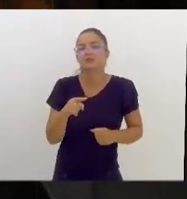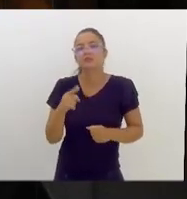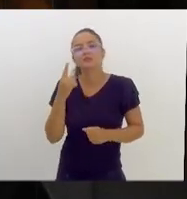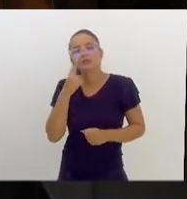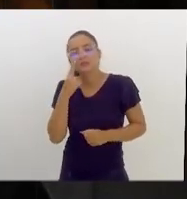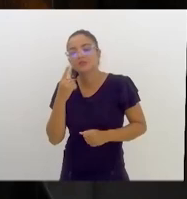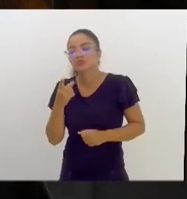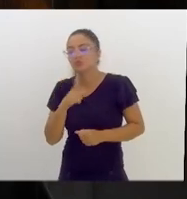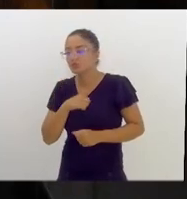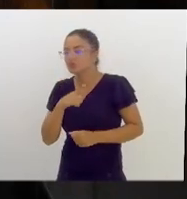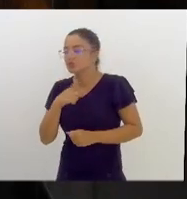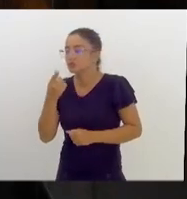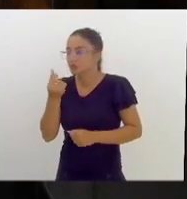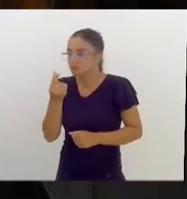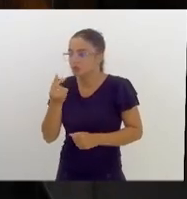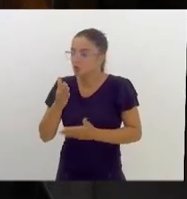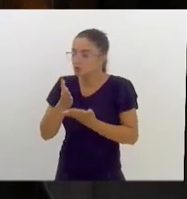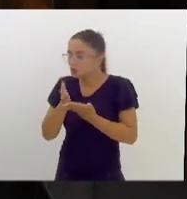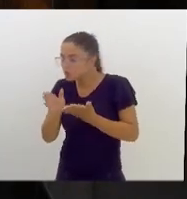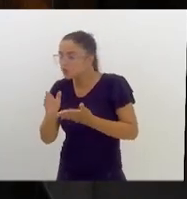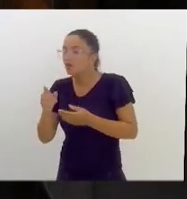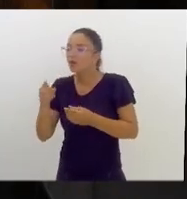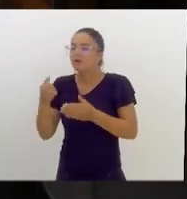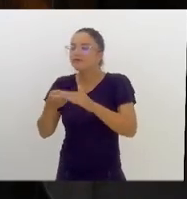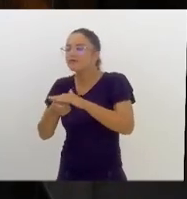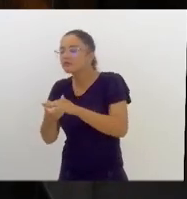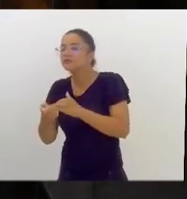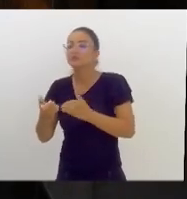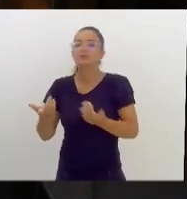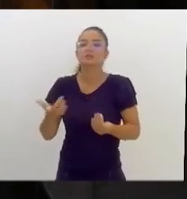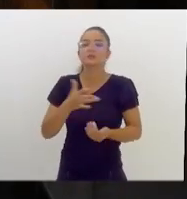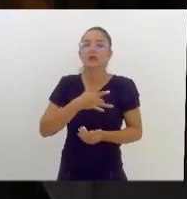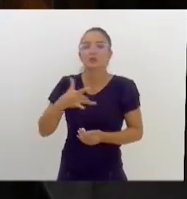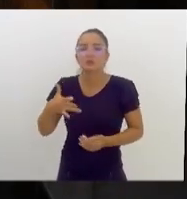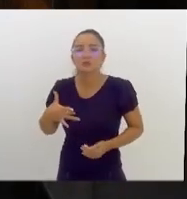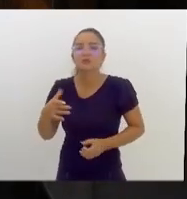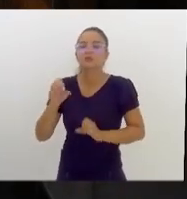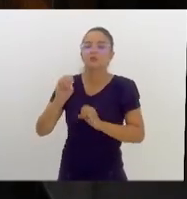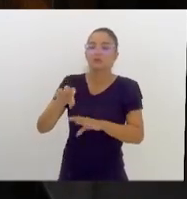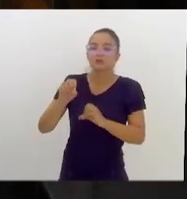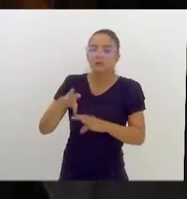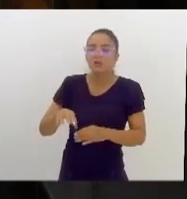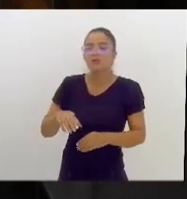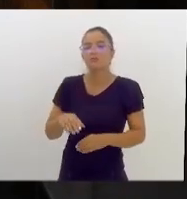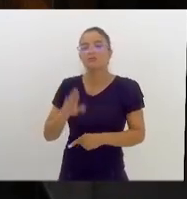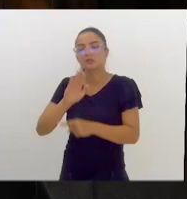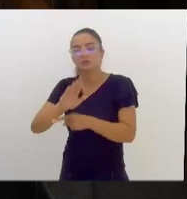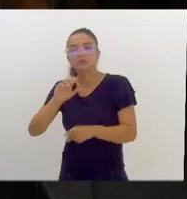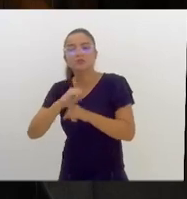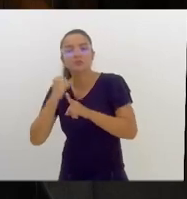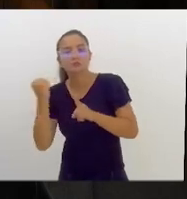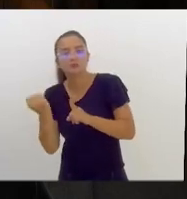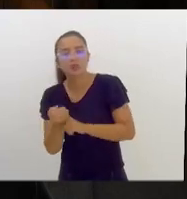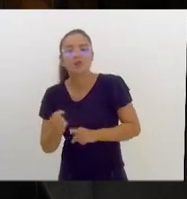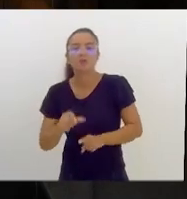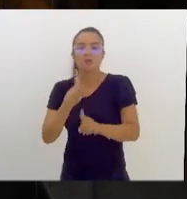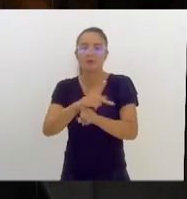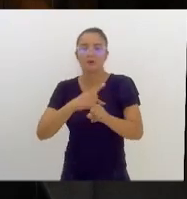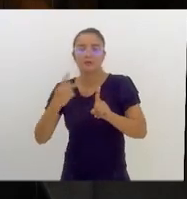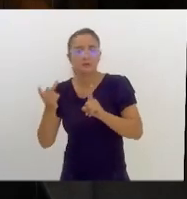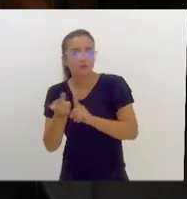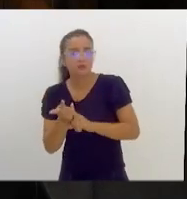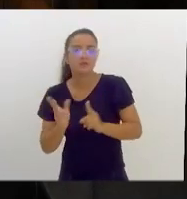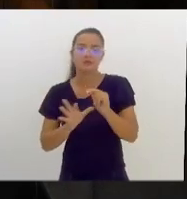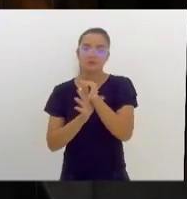saúde, educação, assistência social, previdência, segurança pública, para que um dia a gente possa